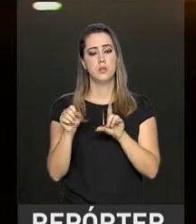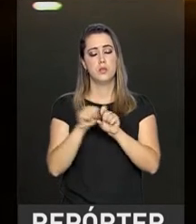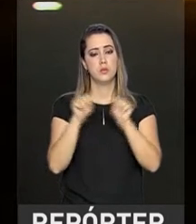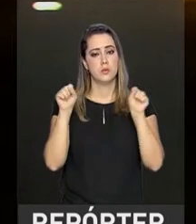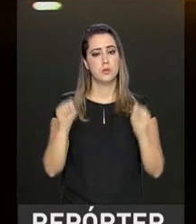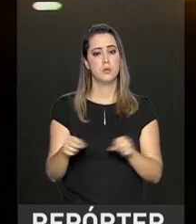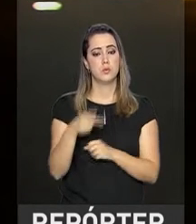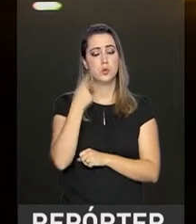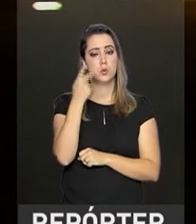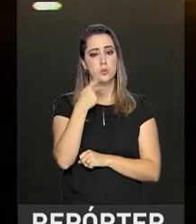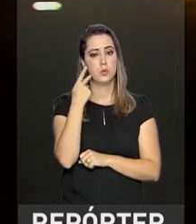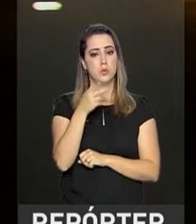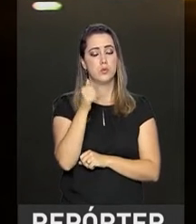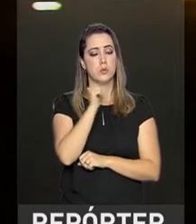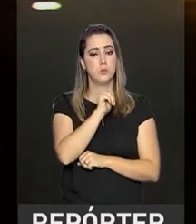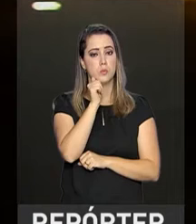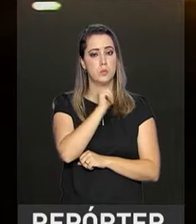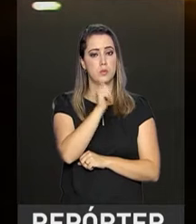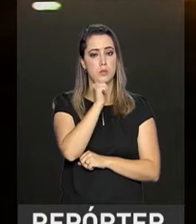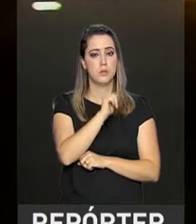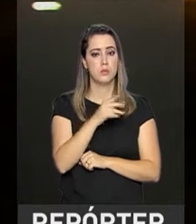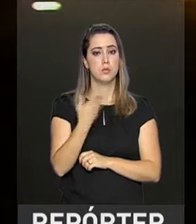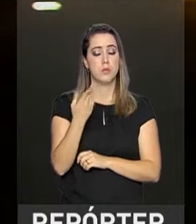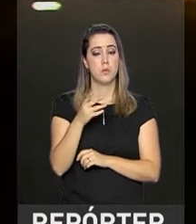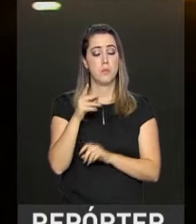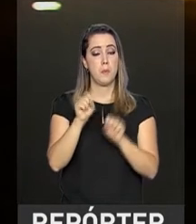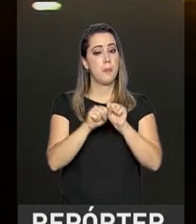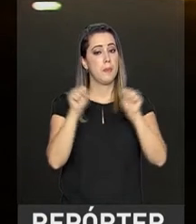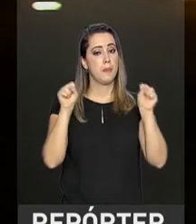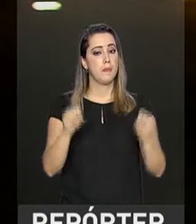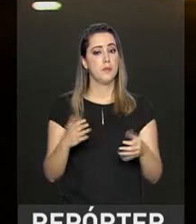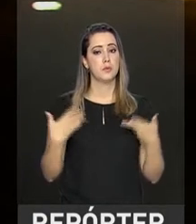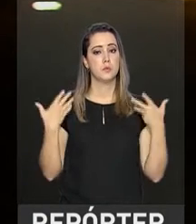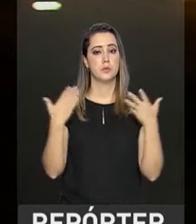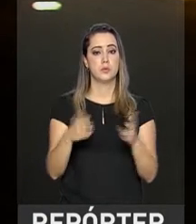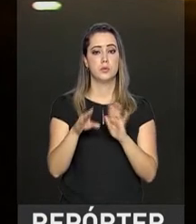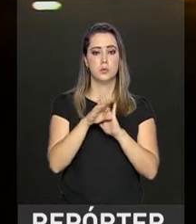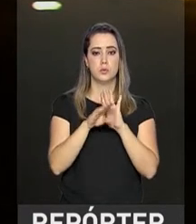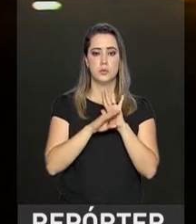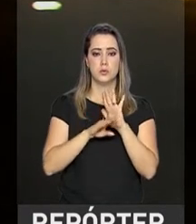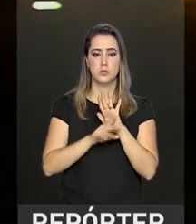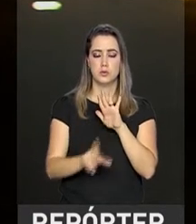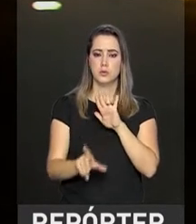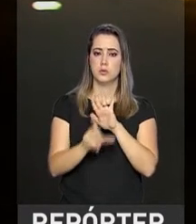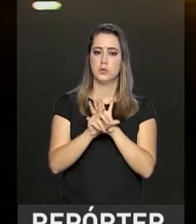de Políticas para as Mulheres. O sistema faz parte de um projeto de lei que